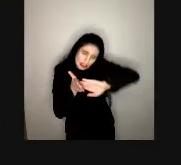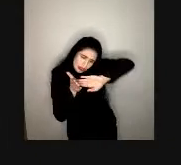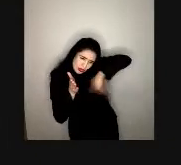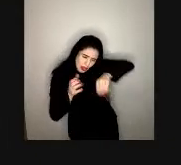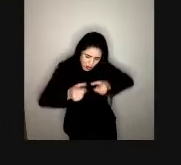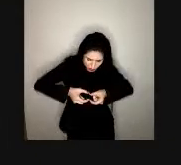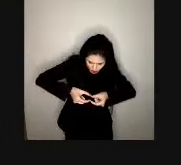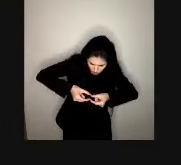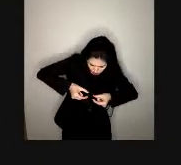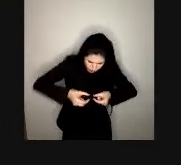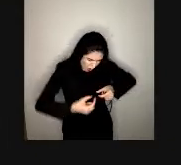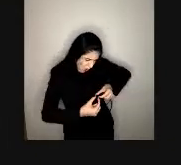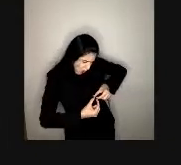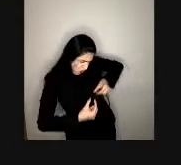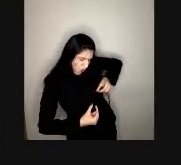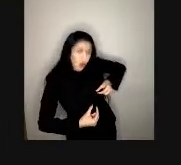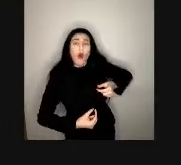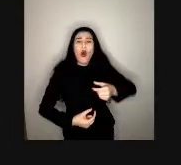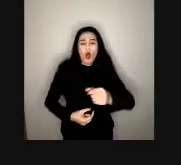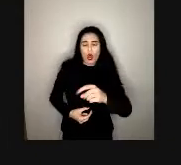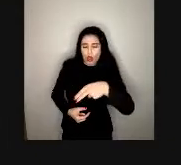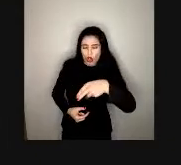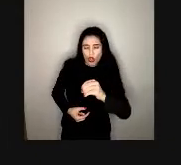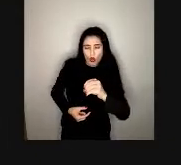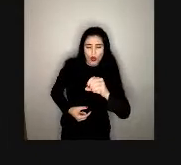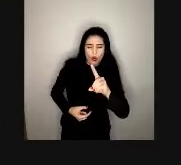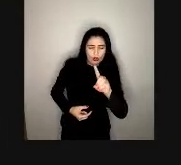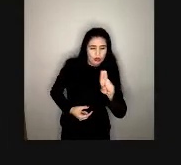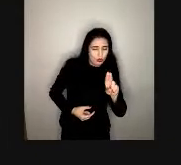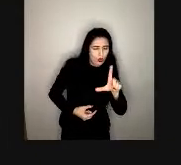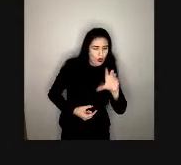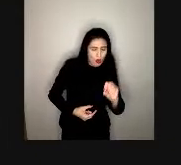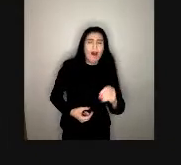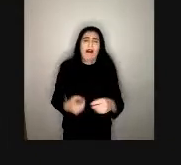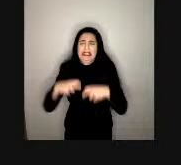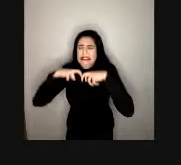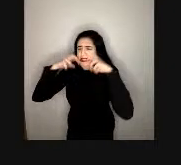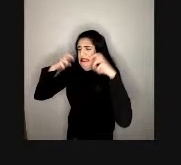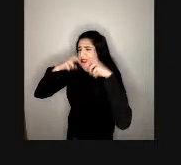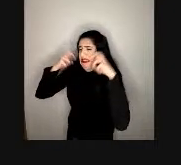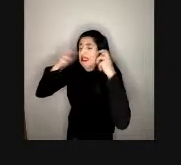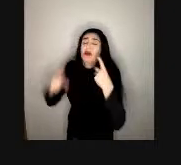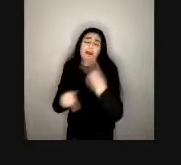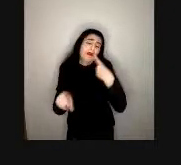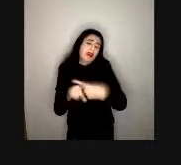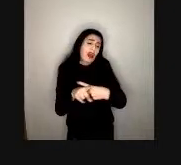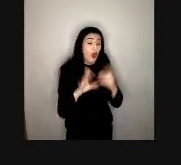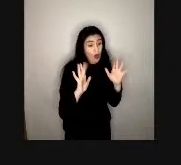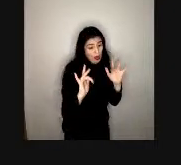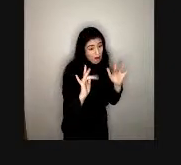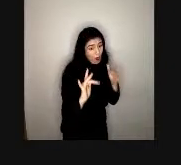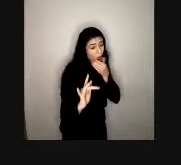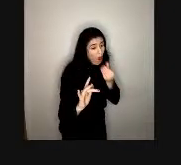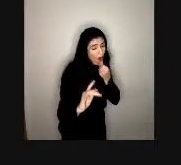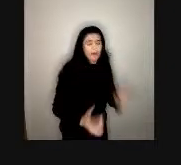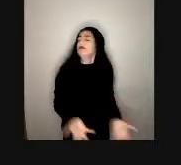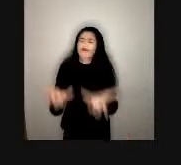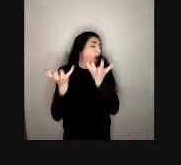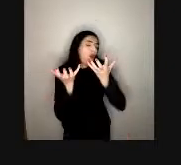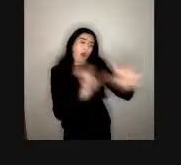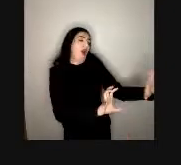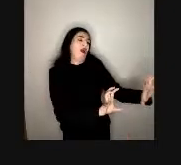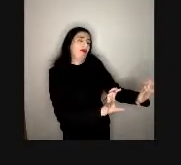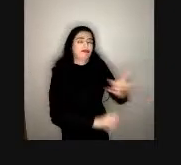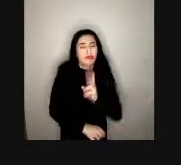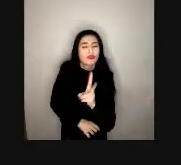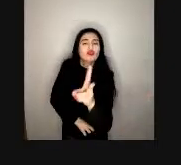tirar outro nódulo, e ela ficou com muita vergonha, porque o namorado dela falava, não quero ficar com essa mulher toda mutilada,